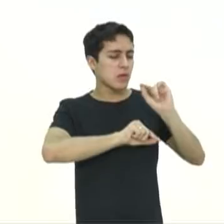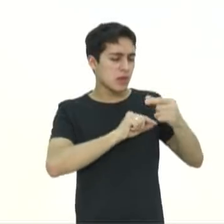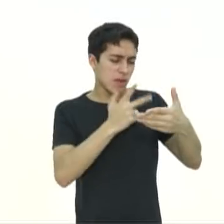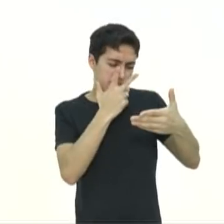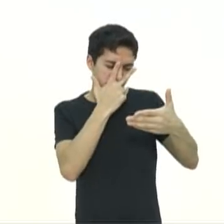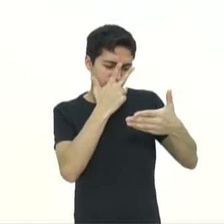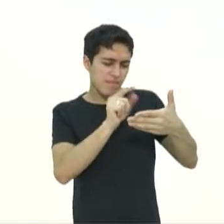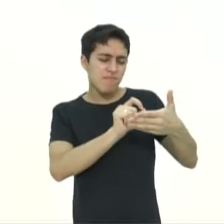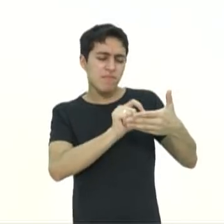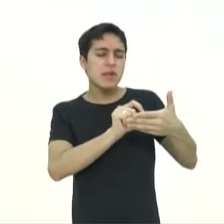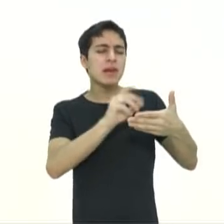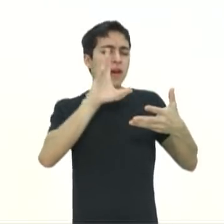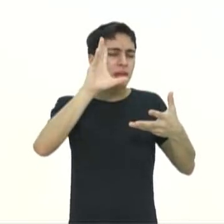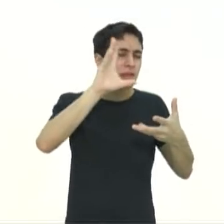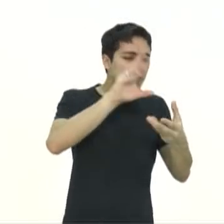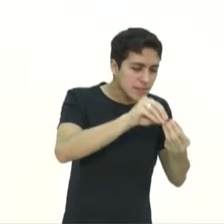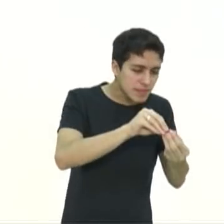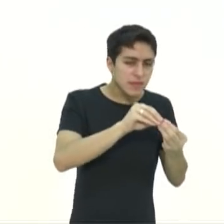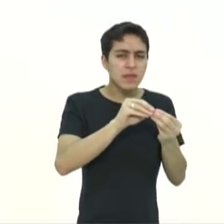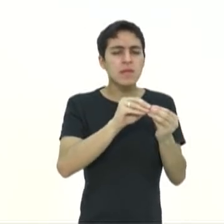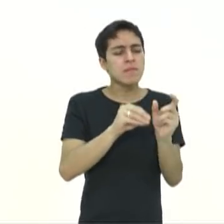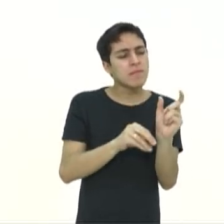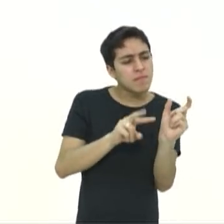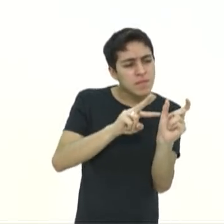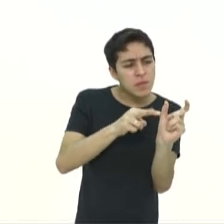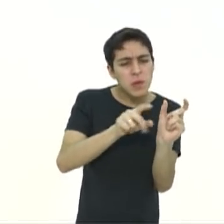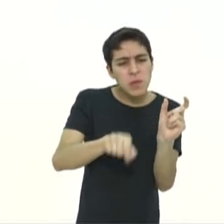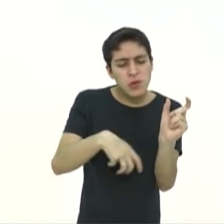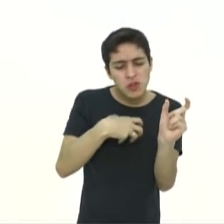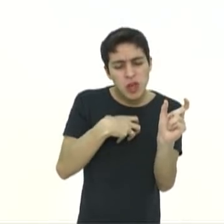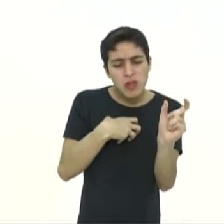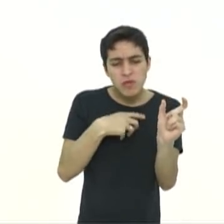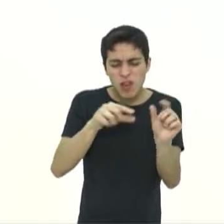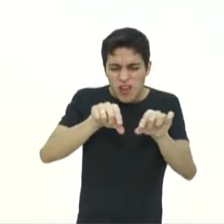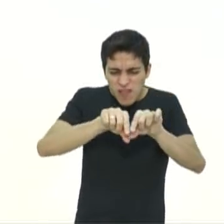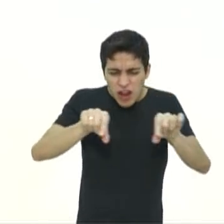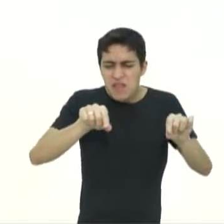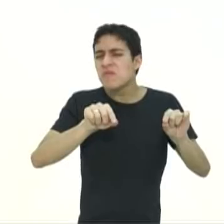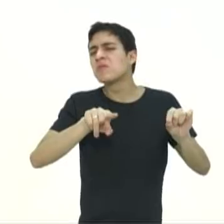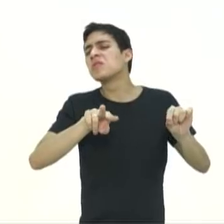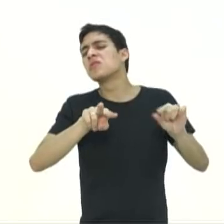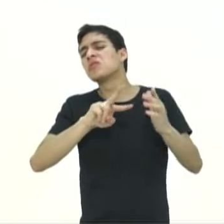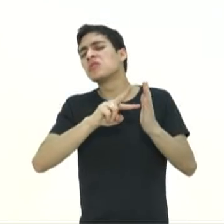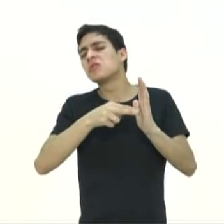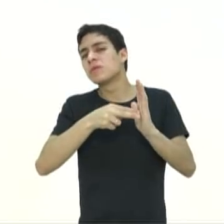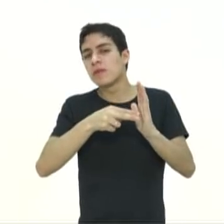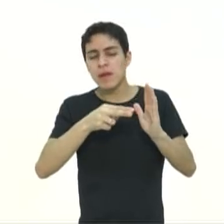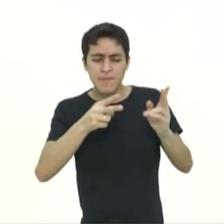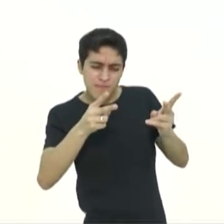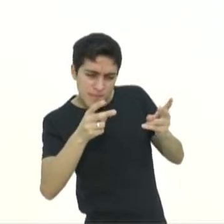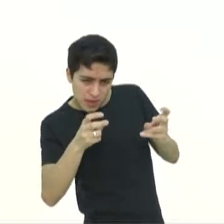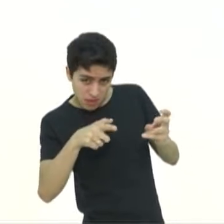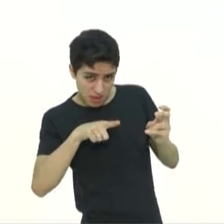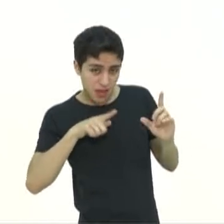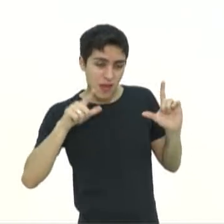informações implícitas e o sentido de palavras ou expressões, identificar humor ou ironia.